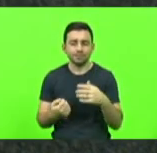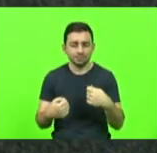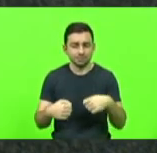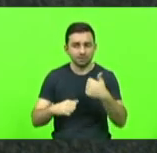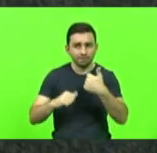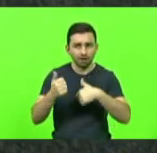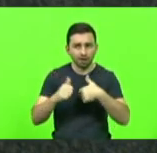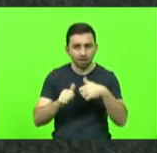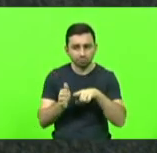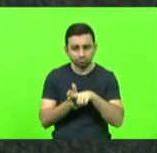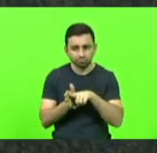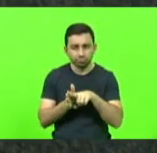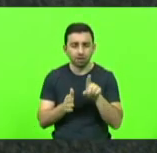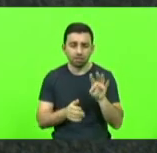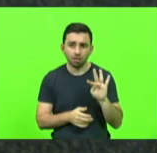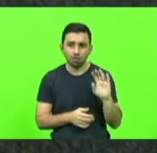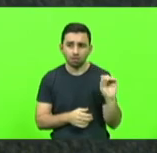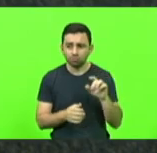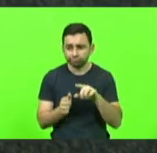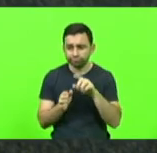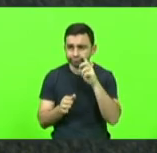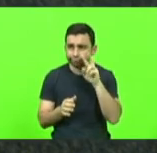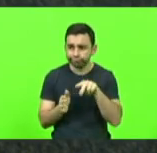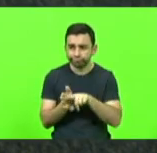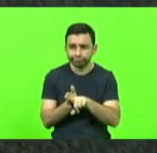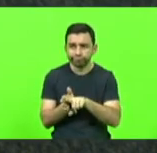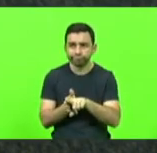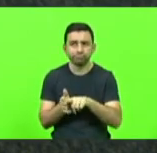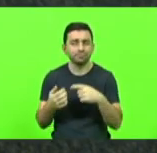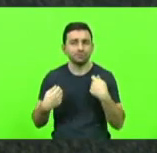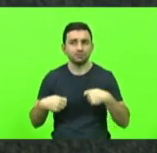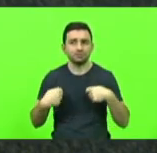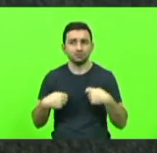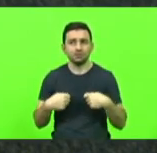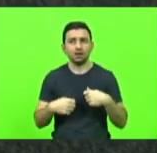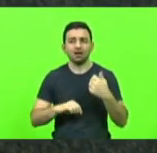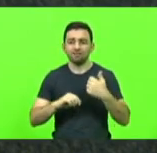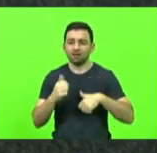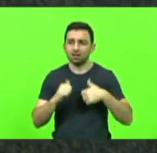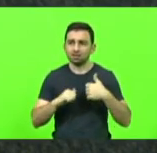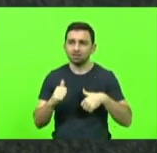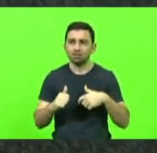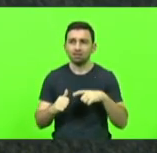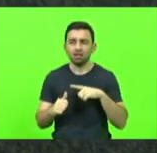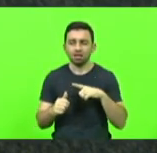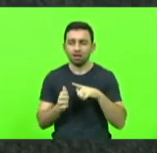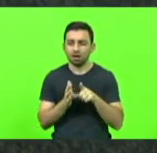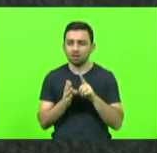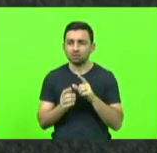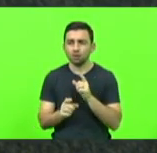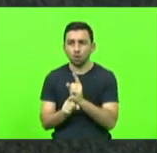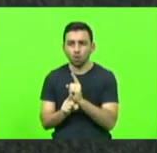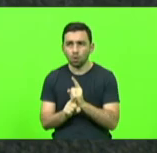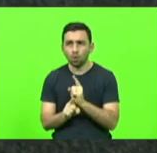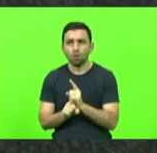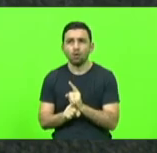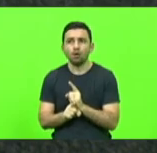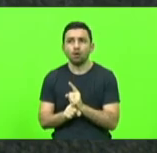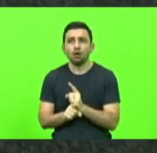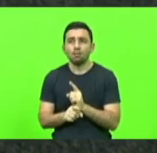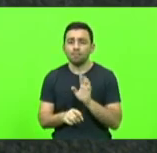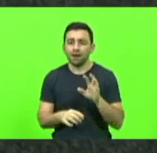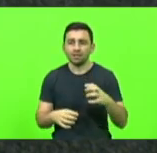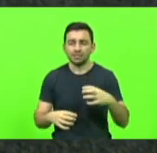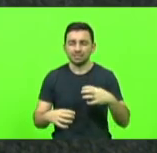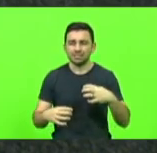pelo terapeuta ocupacional, né? A gente está aí com avaliações diagnósticas e essa parte